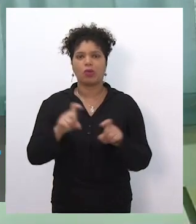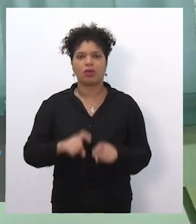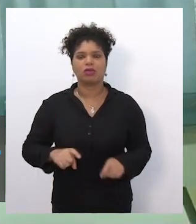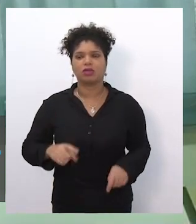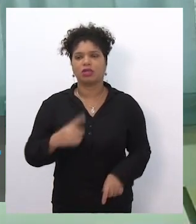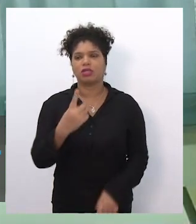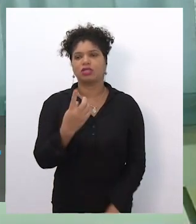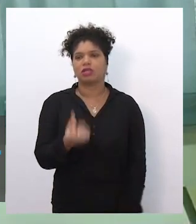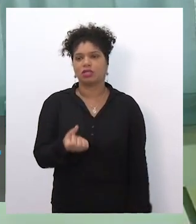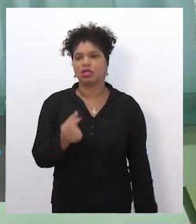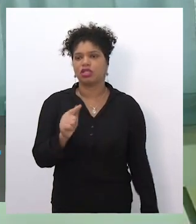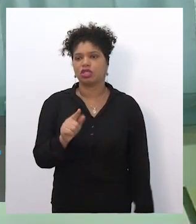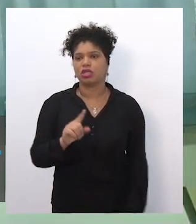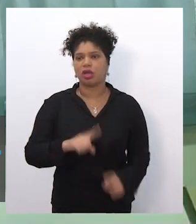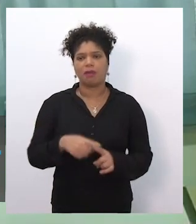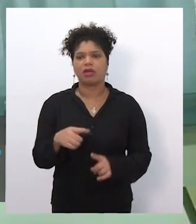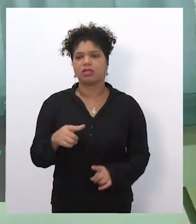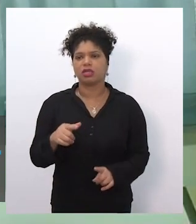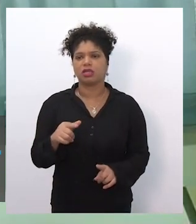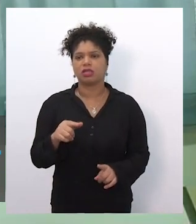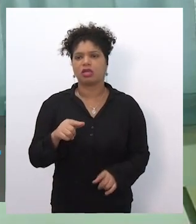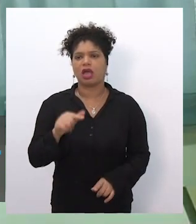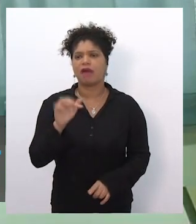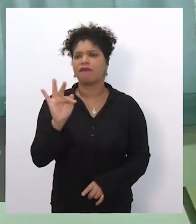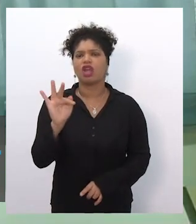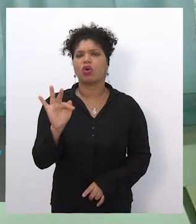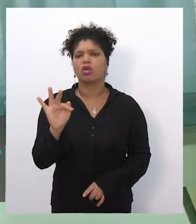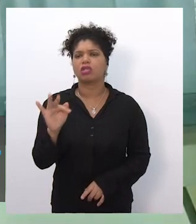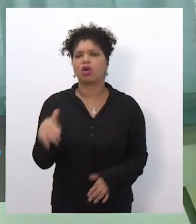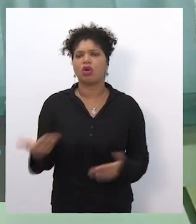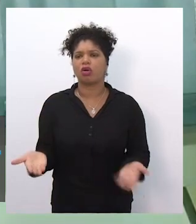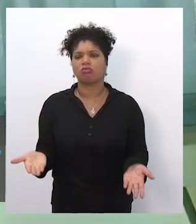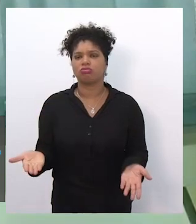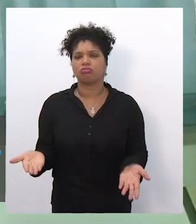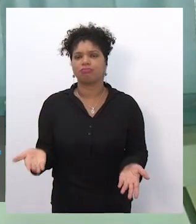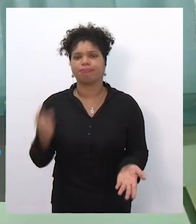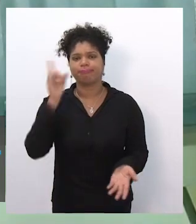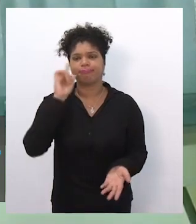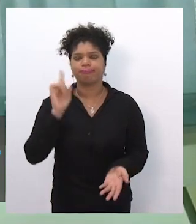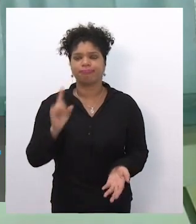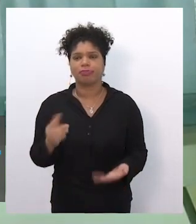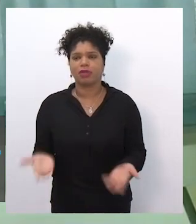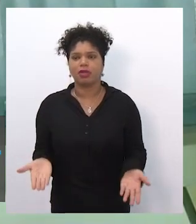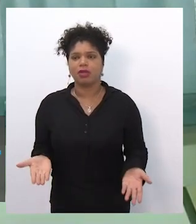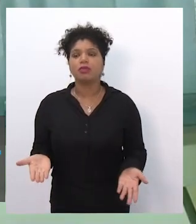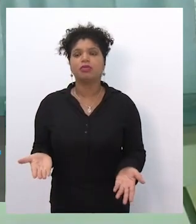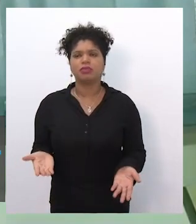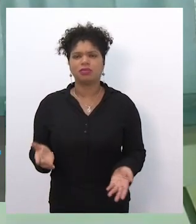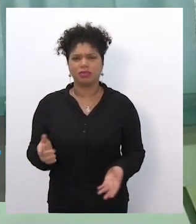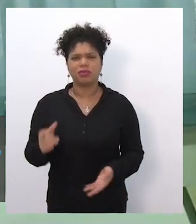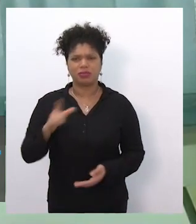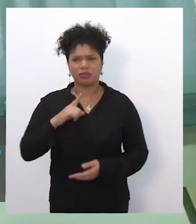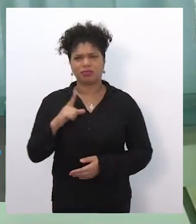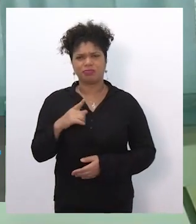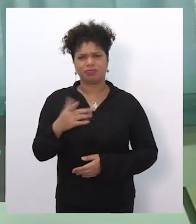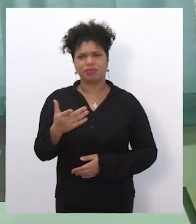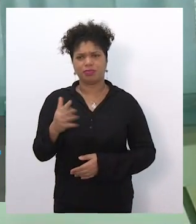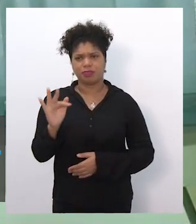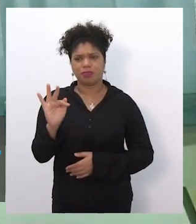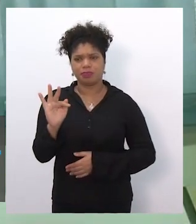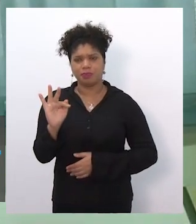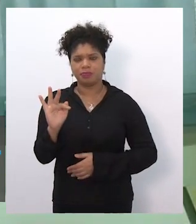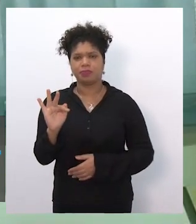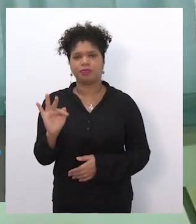16 gigas. Ah, legal, qual é a frequência dele? Aí a pessoa não sabe, né? Ela, mas tem isso? Tem. Ela traz